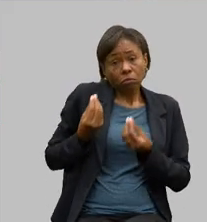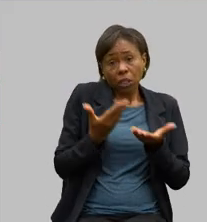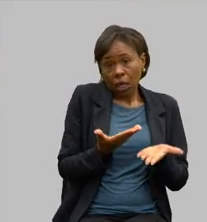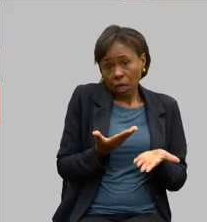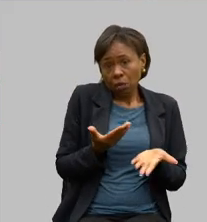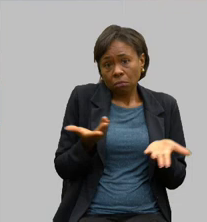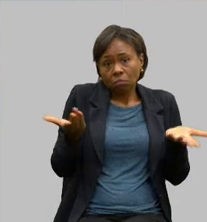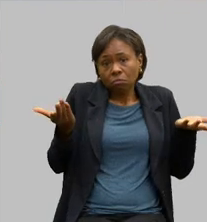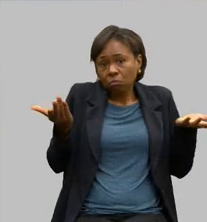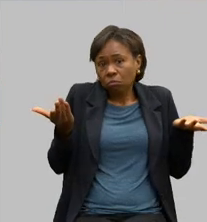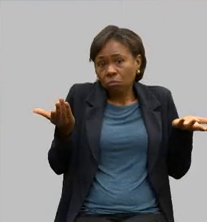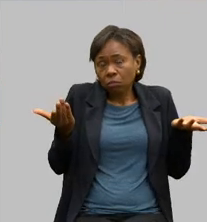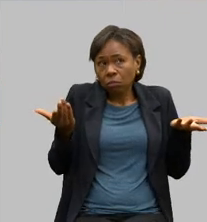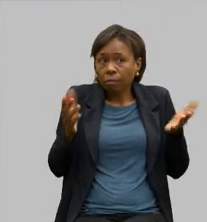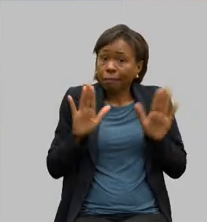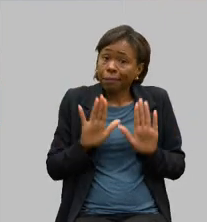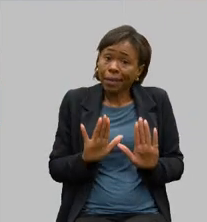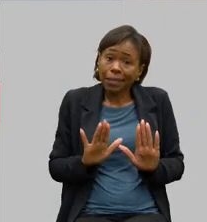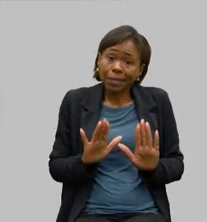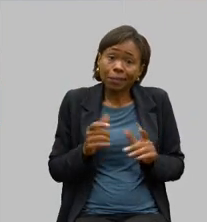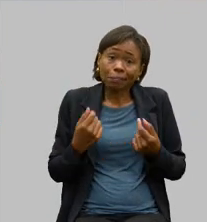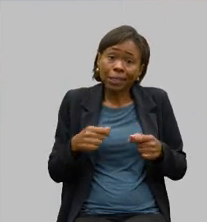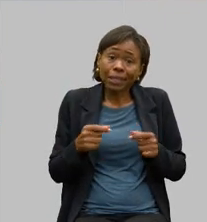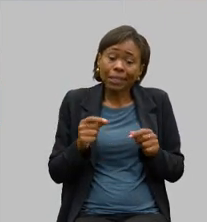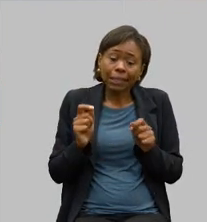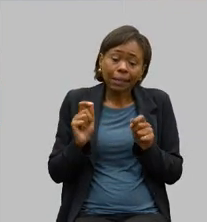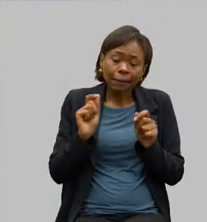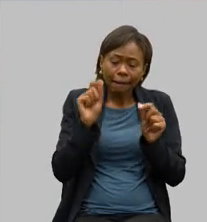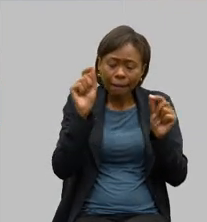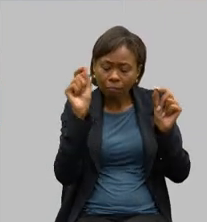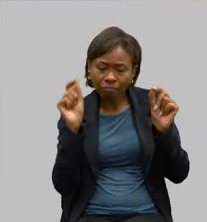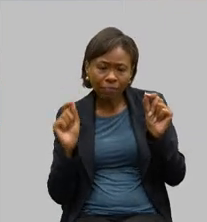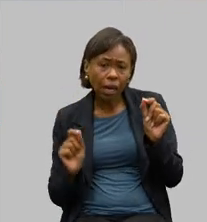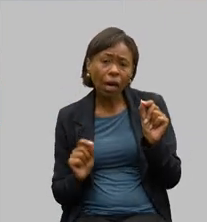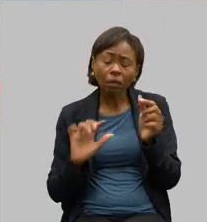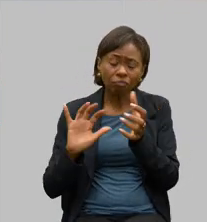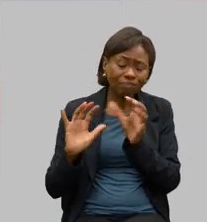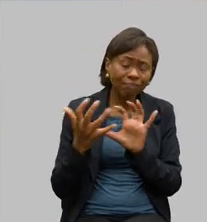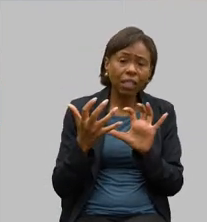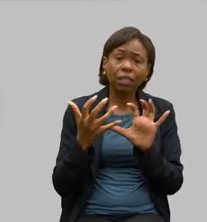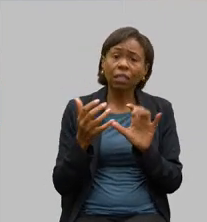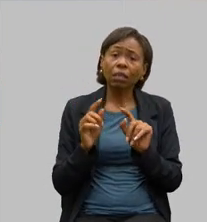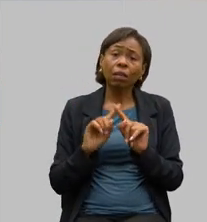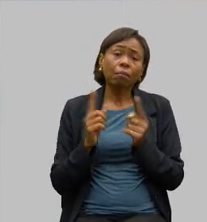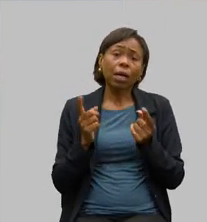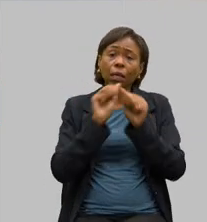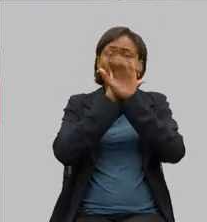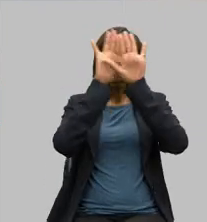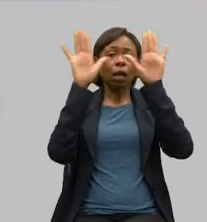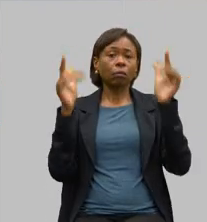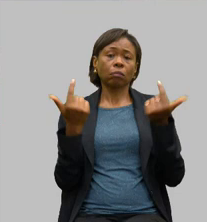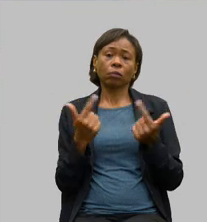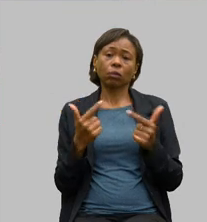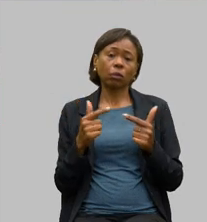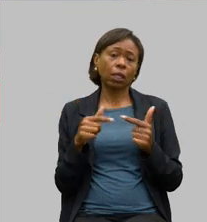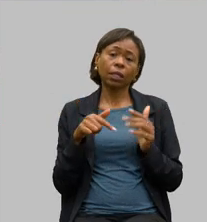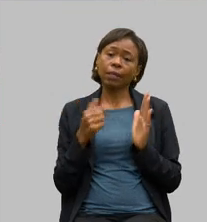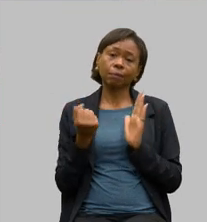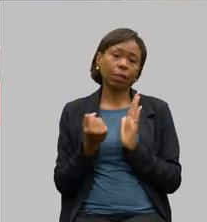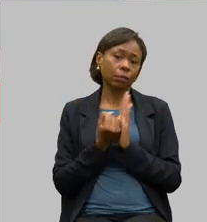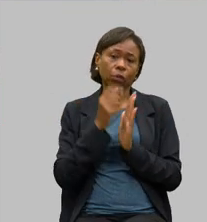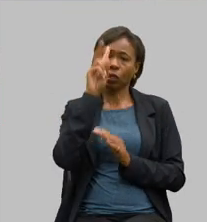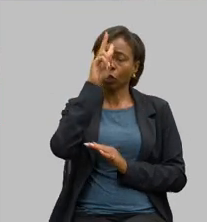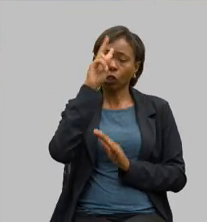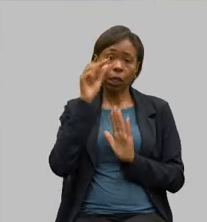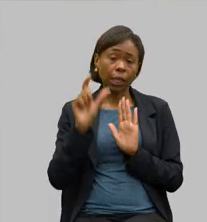bolso para estudar precisa de restaurar aí fica esse negócio a única não tem clareza para o patrimônio histórico na Restauração na lei